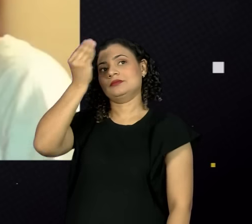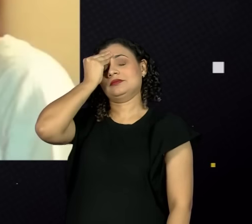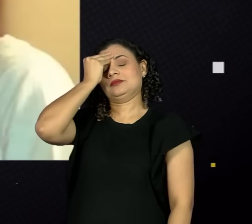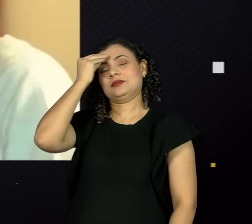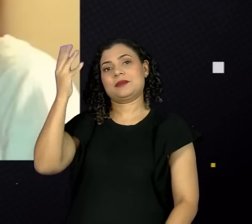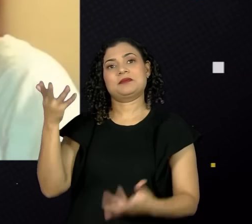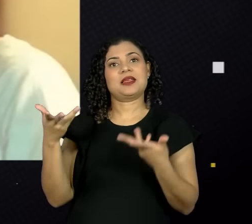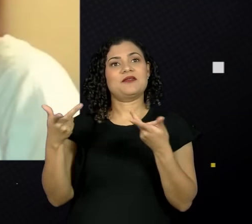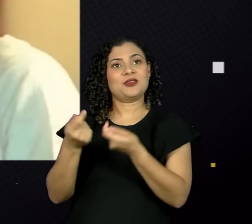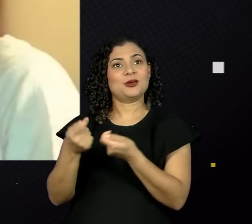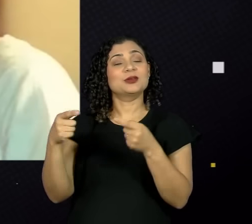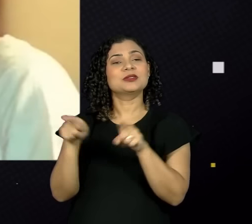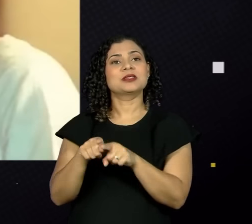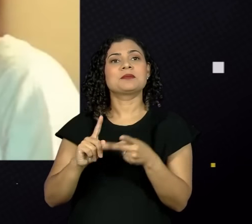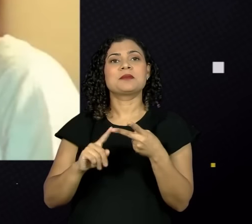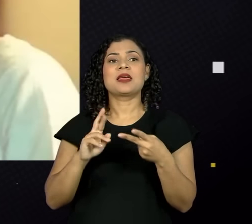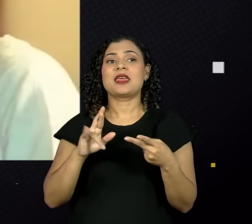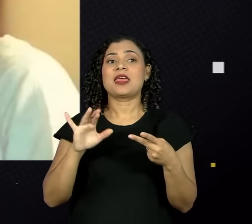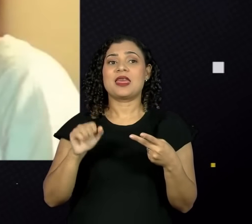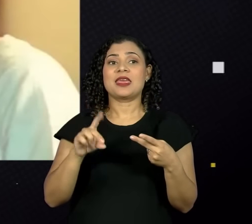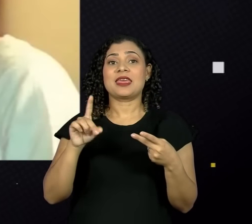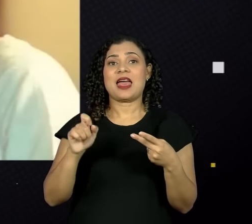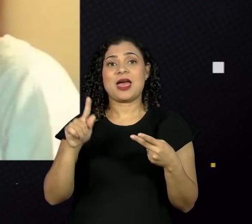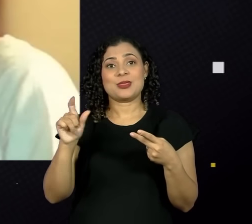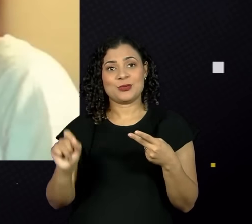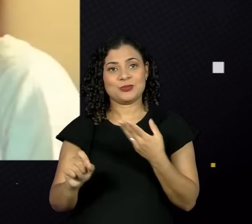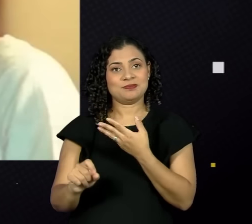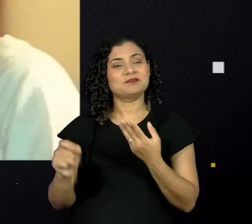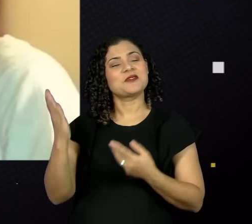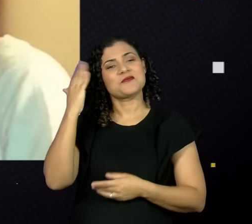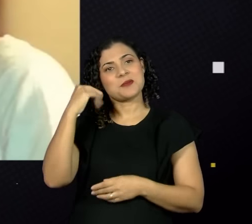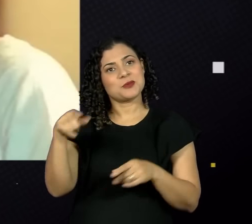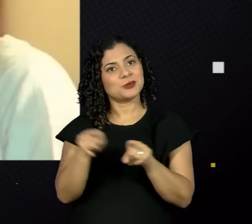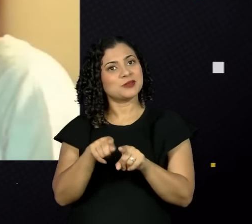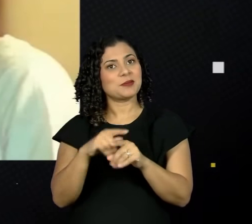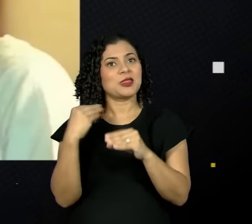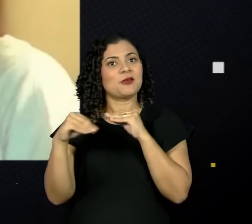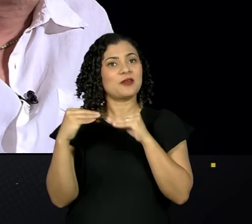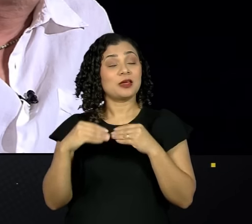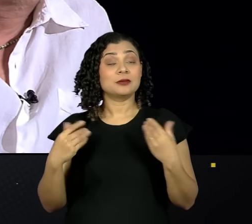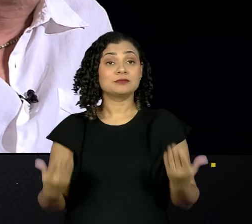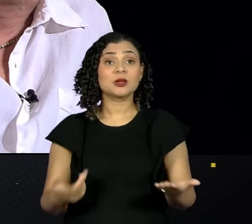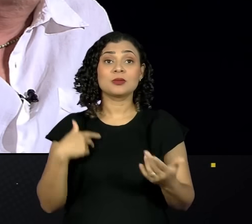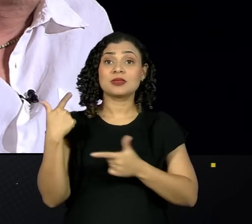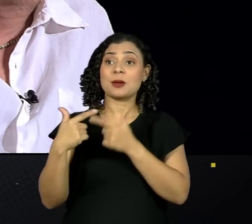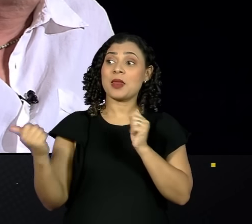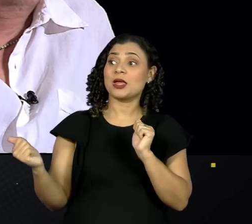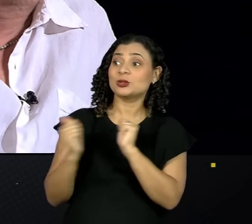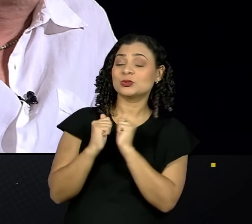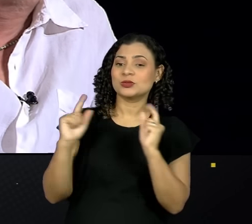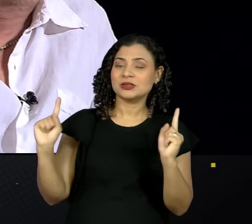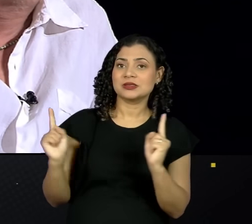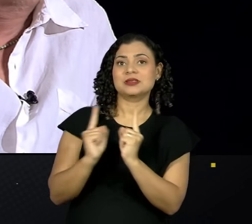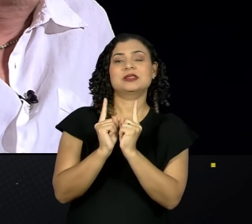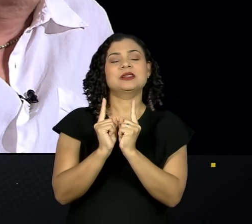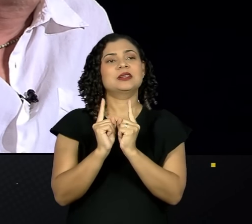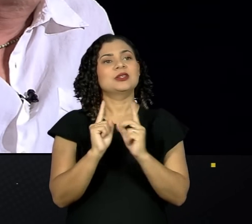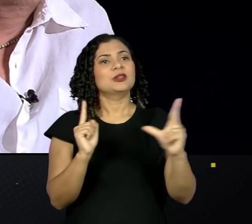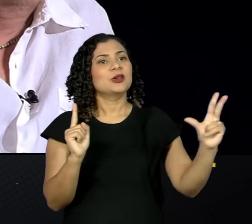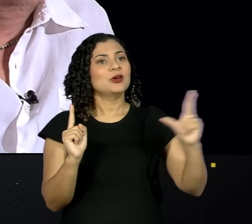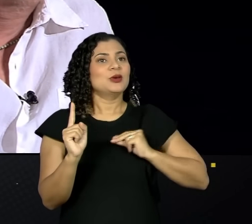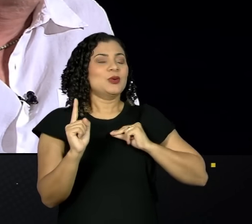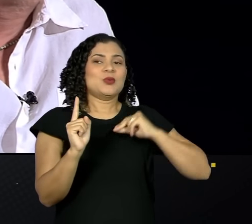e assim como rei do gado também e poder trabalhar com ele foi assim um um